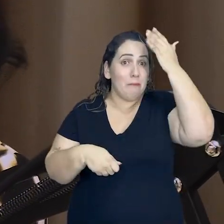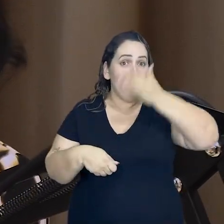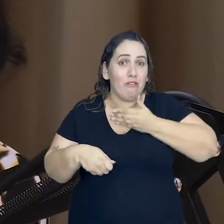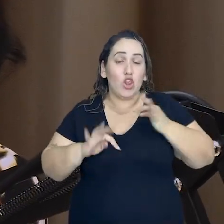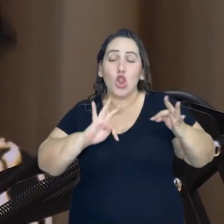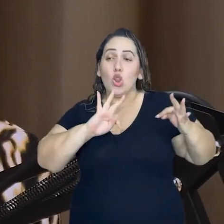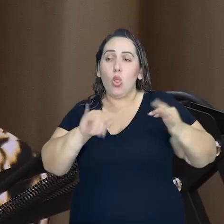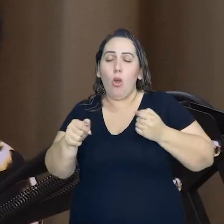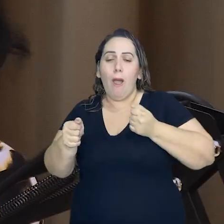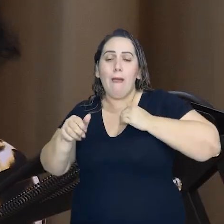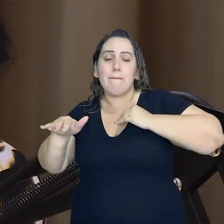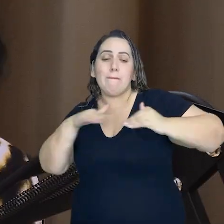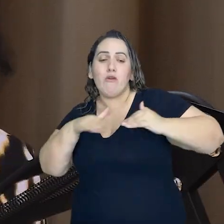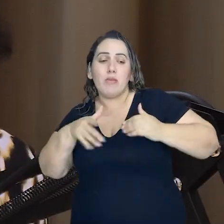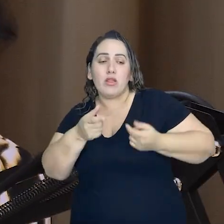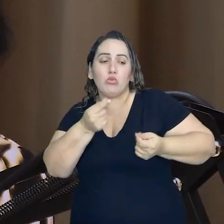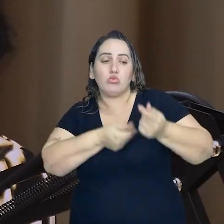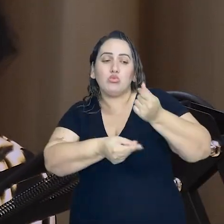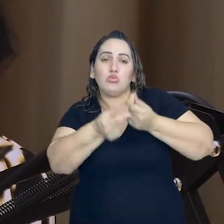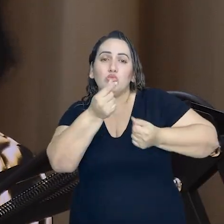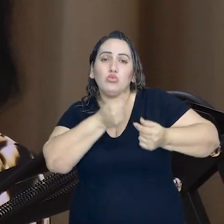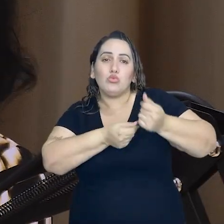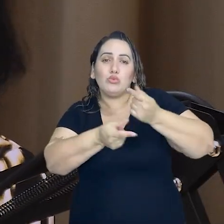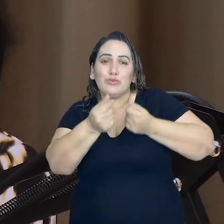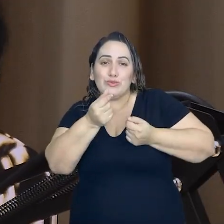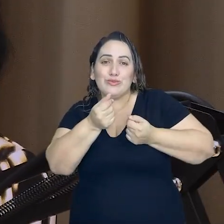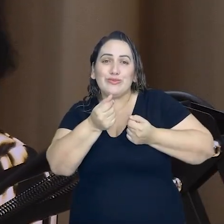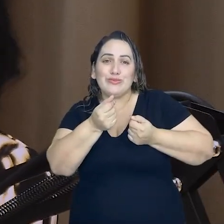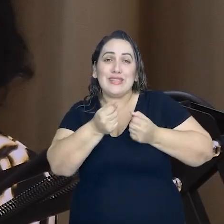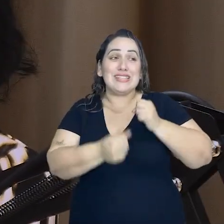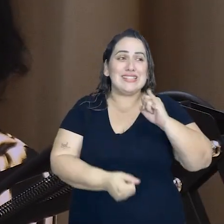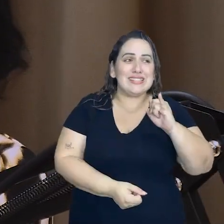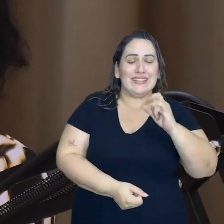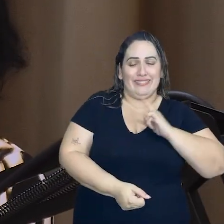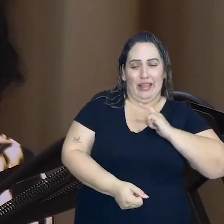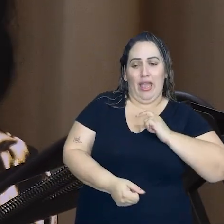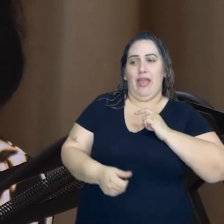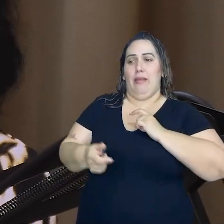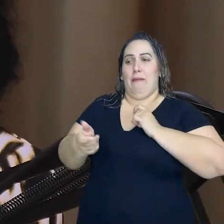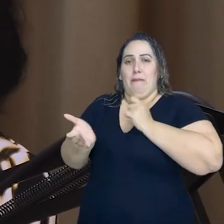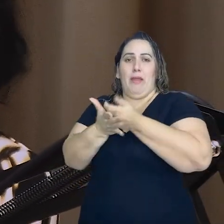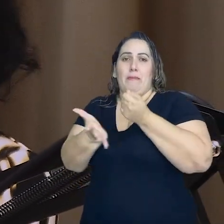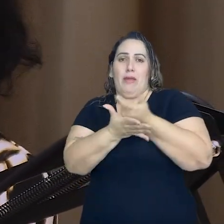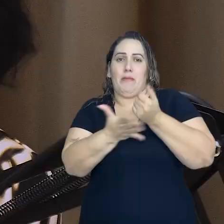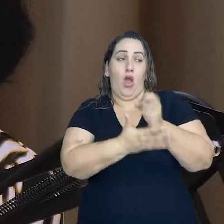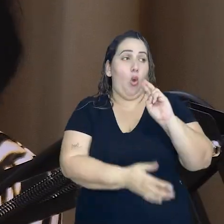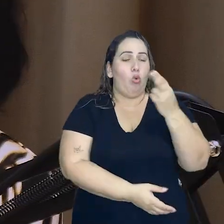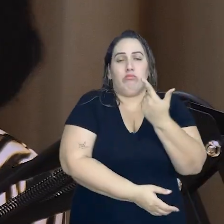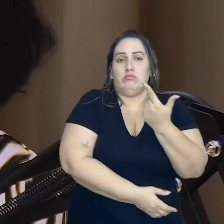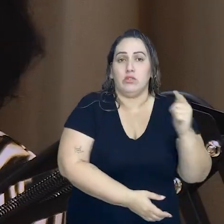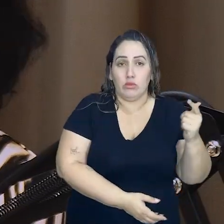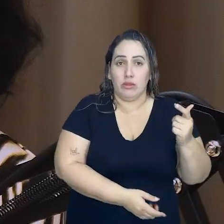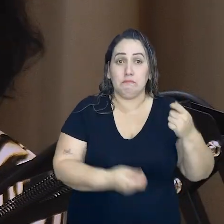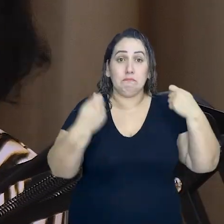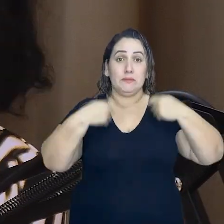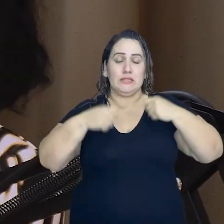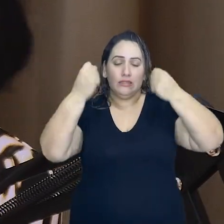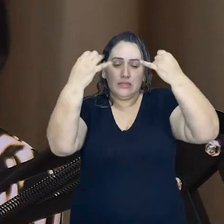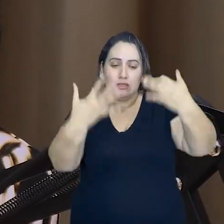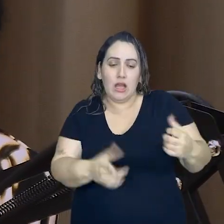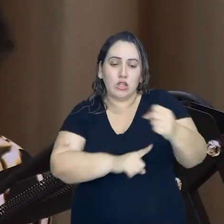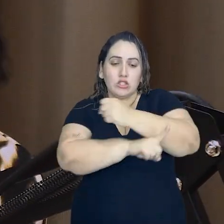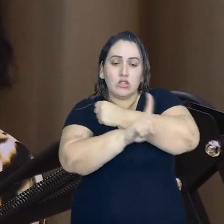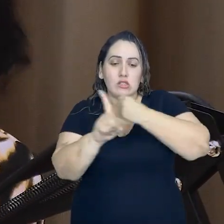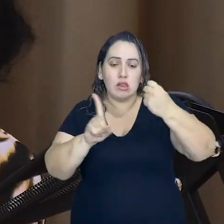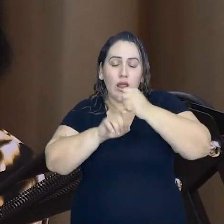daquela movimentação. Se movimentou ou se não movimentou, ele tem que dizer à sociedade como funcionou sua própria campanha. É